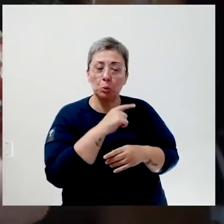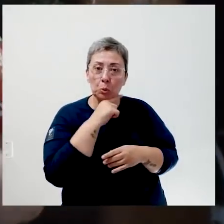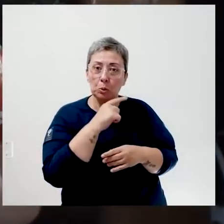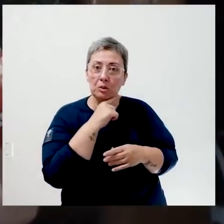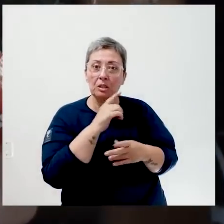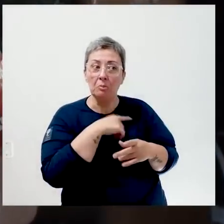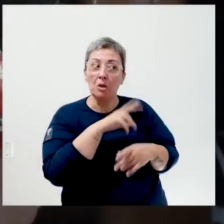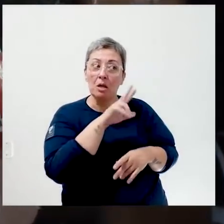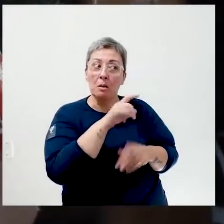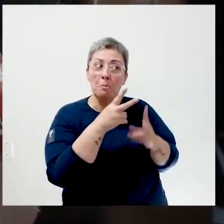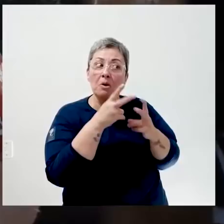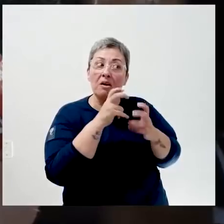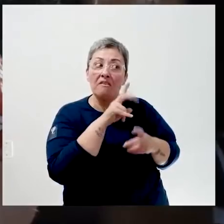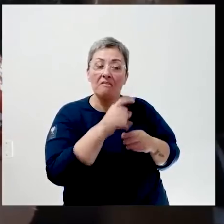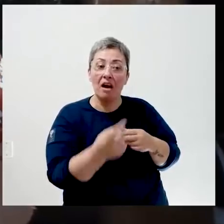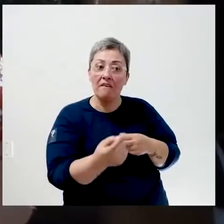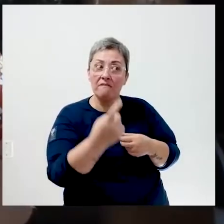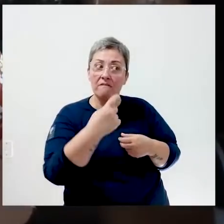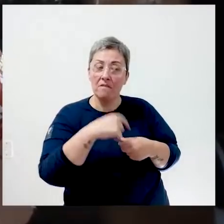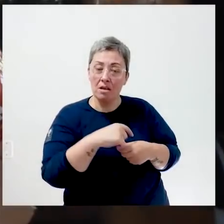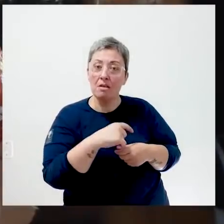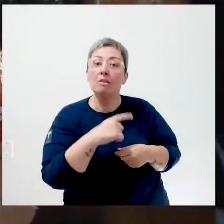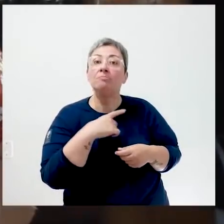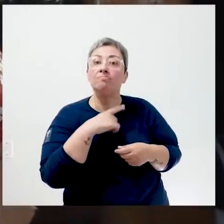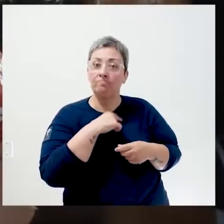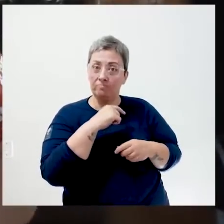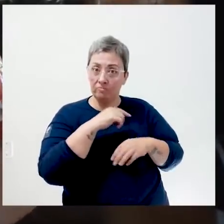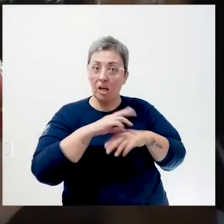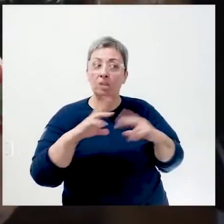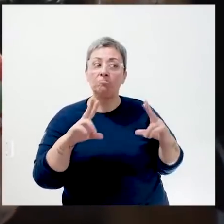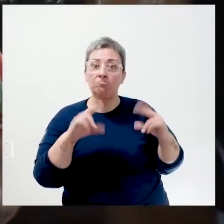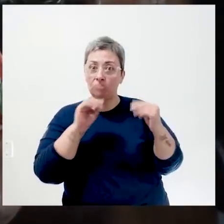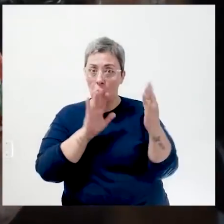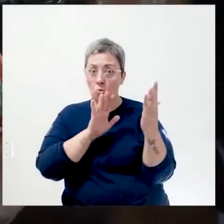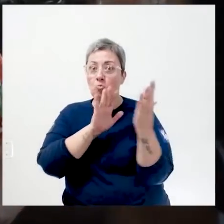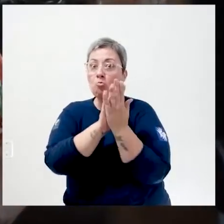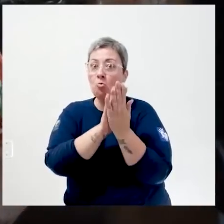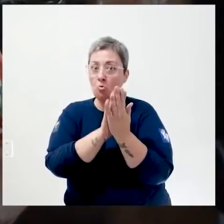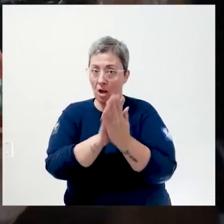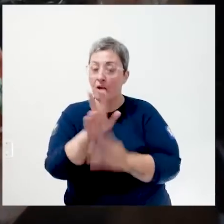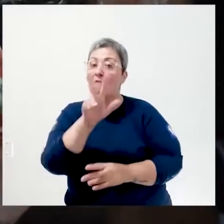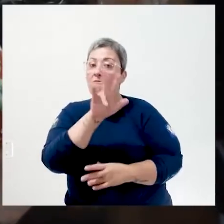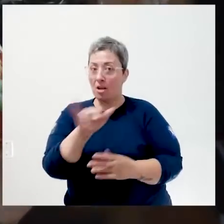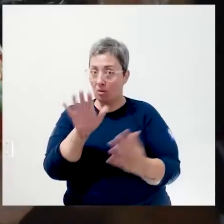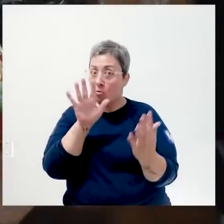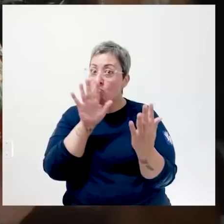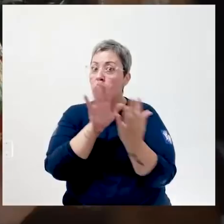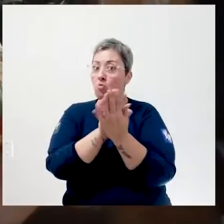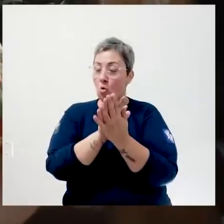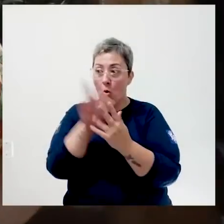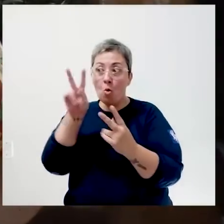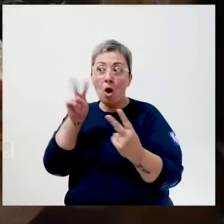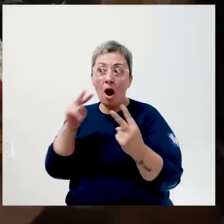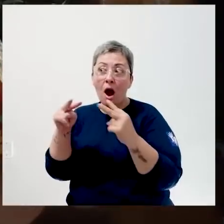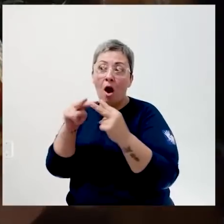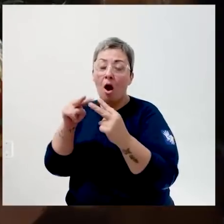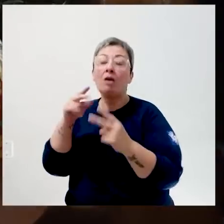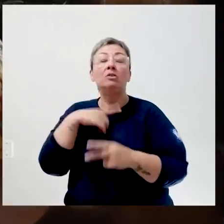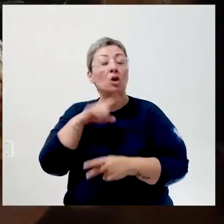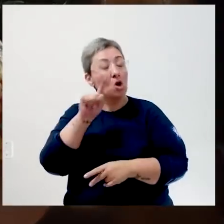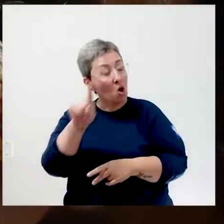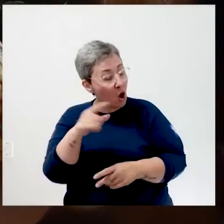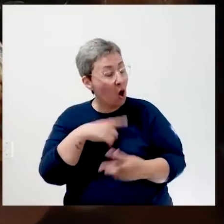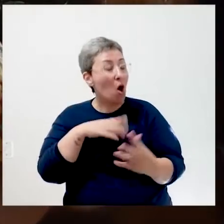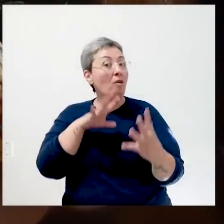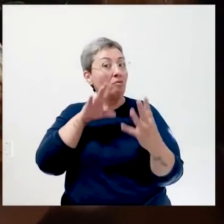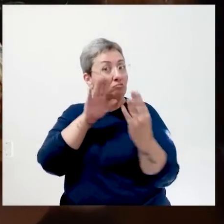Porque se ele perceber, ele vai vir aqui. Ele vai vir aqui conversar com você. Ele vai vir aqui olhar nos teus